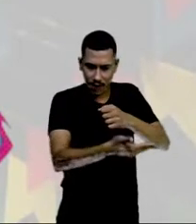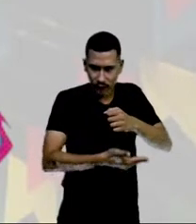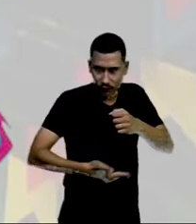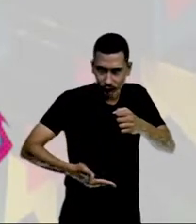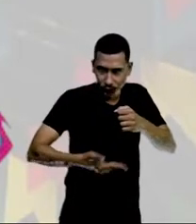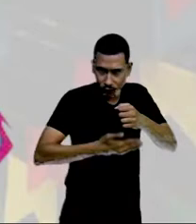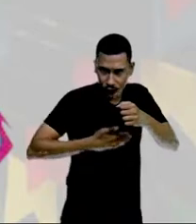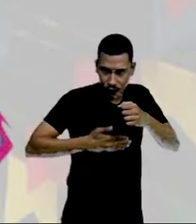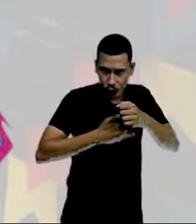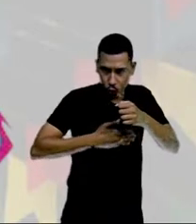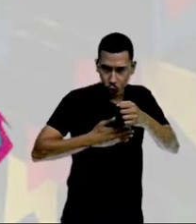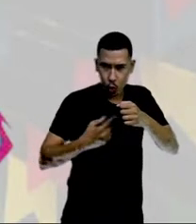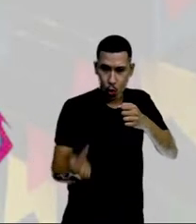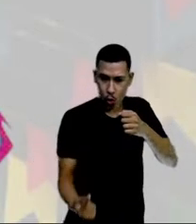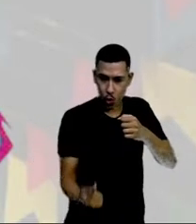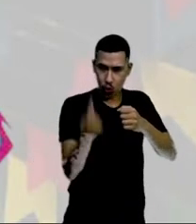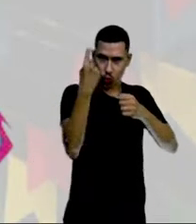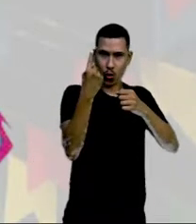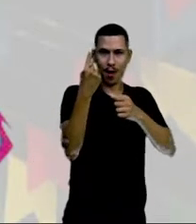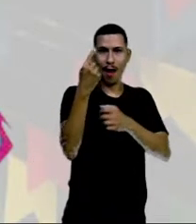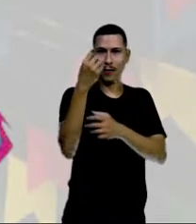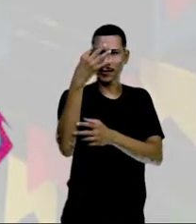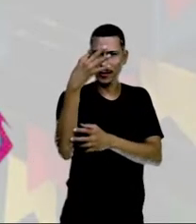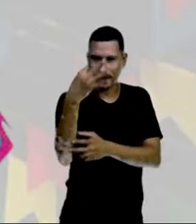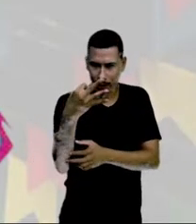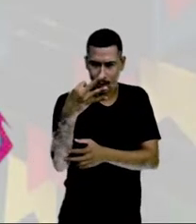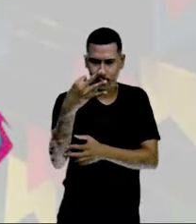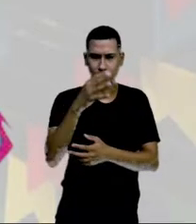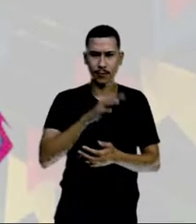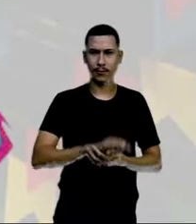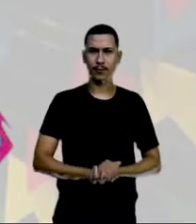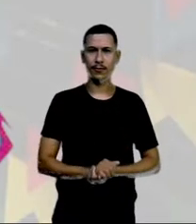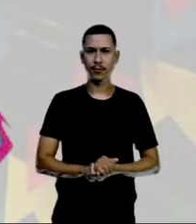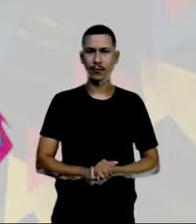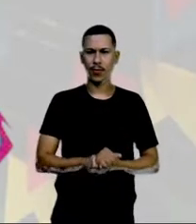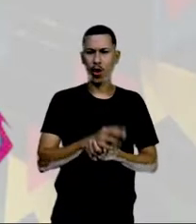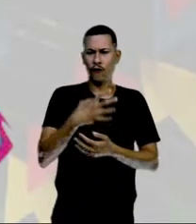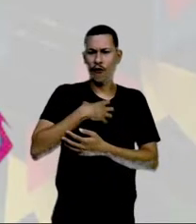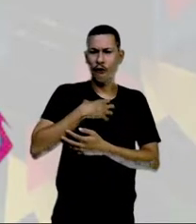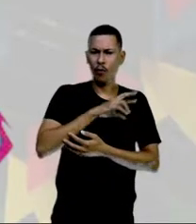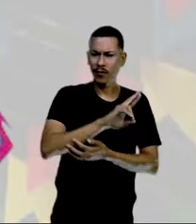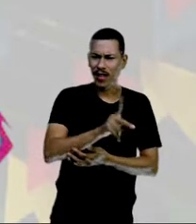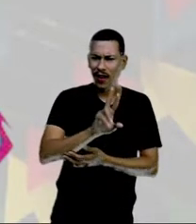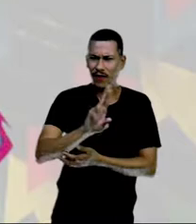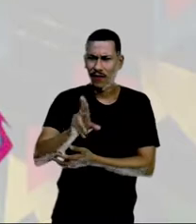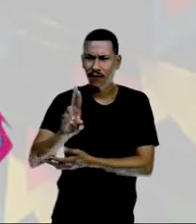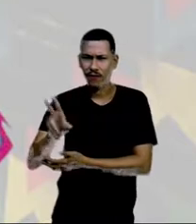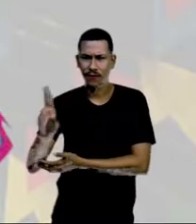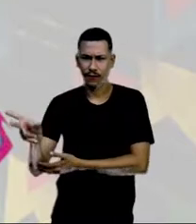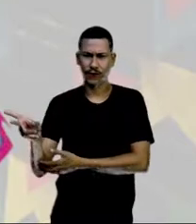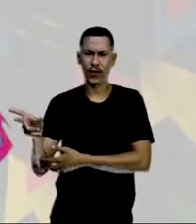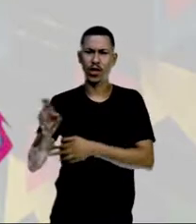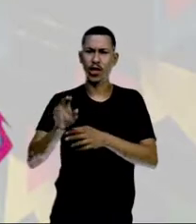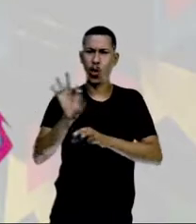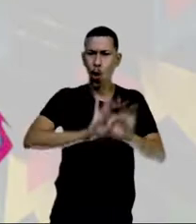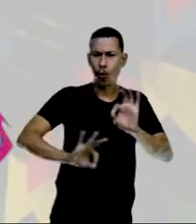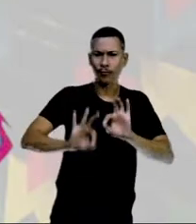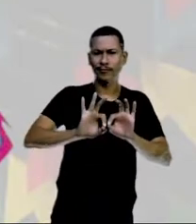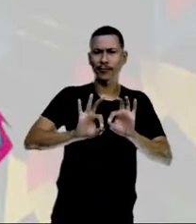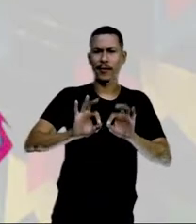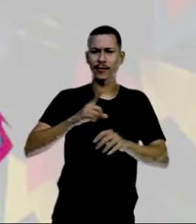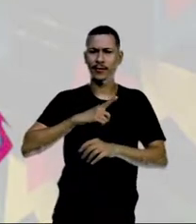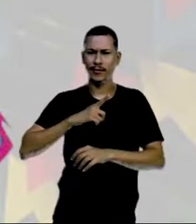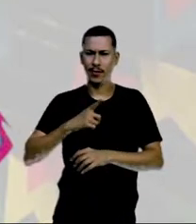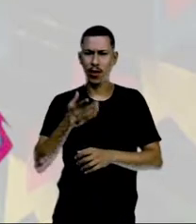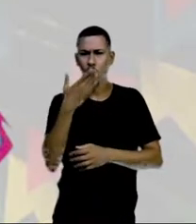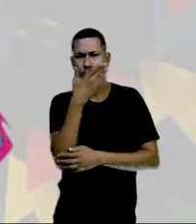três de altura. Então, várias formas de a se organizar exatamente esses